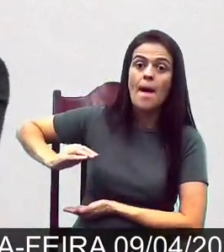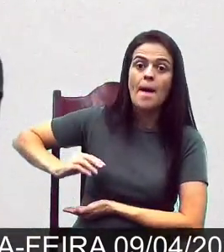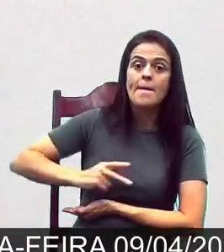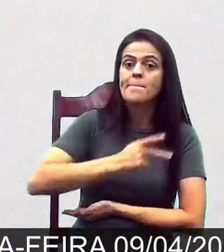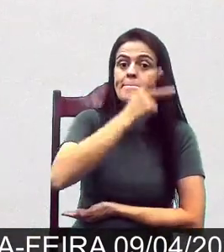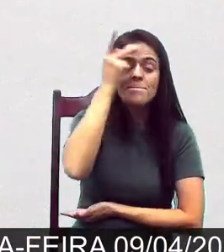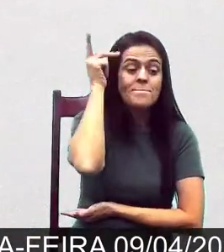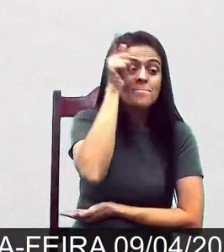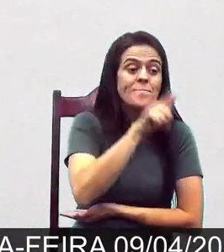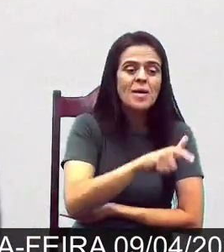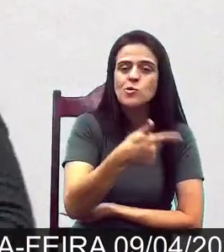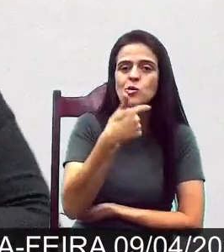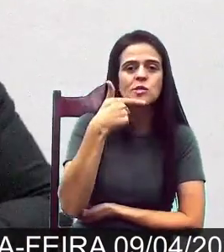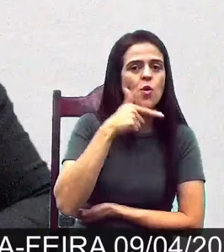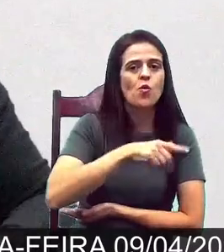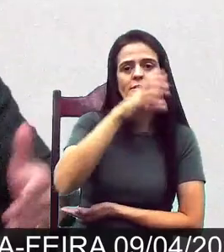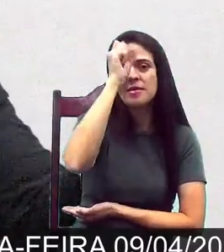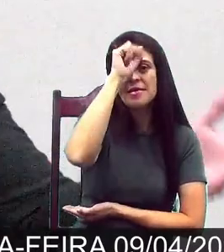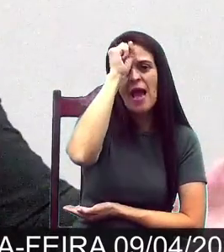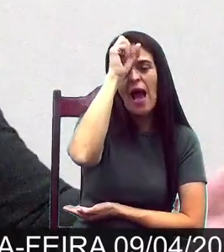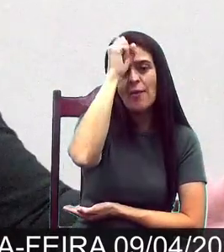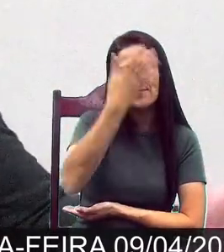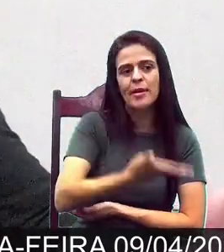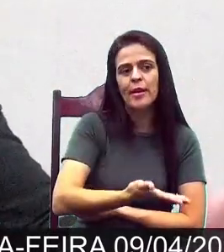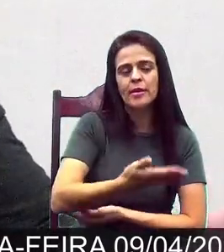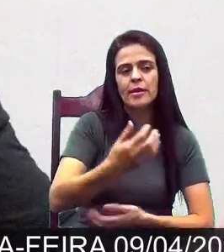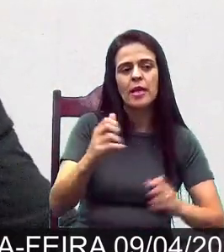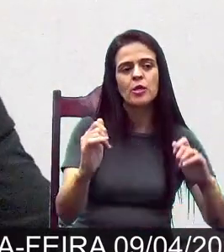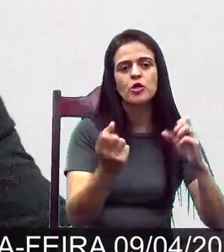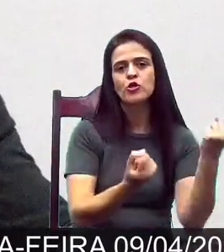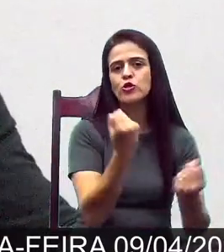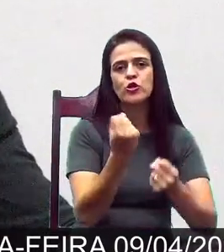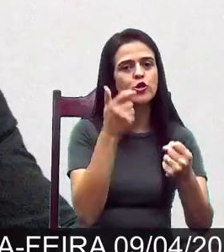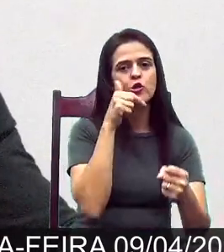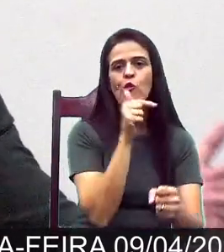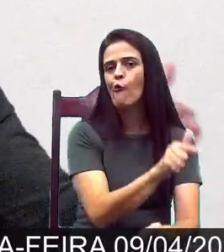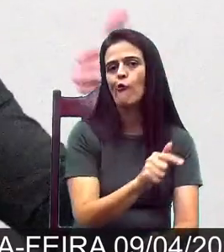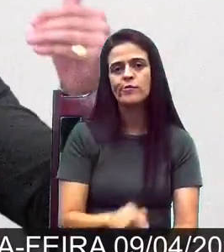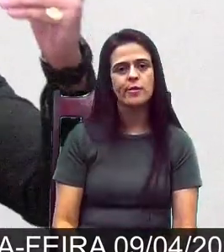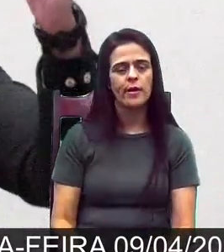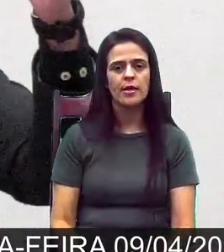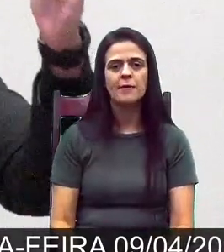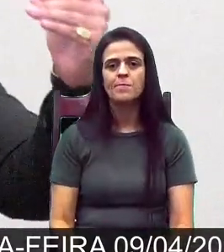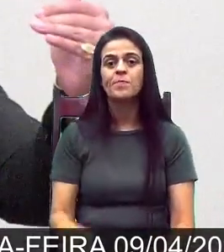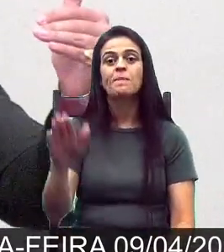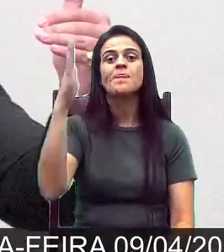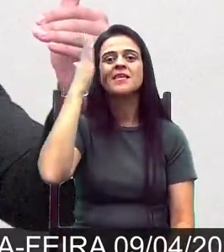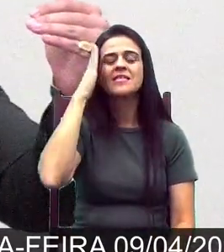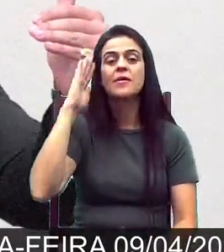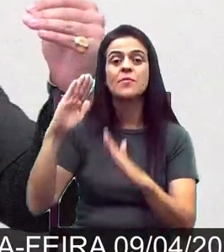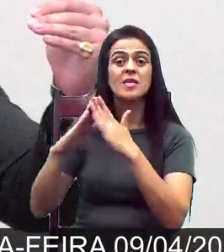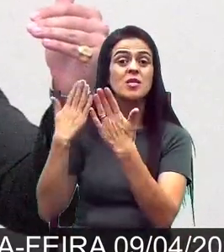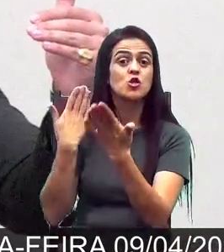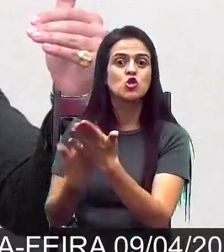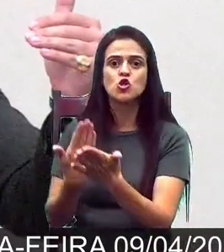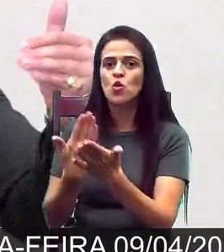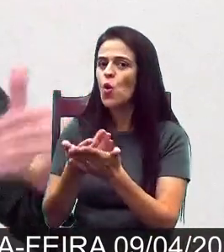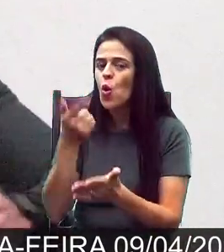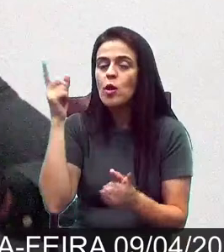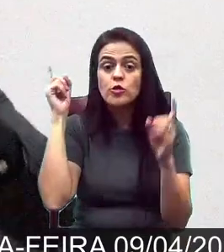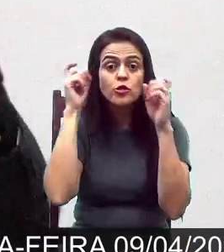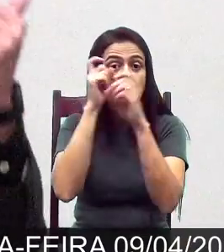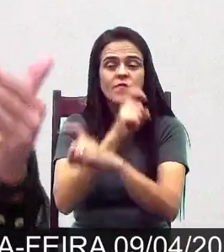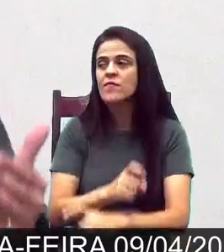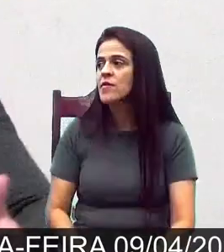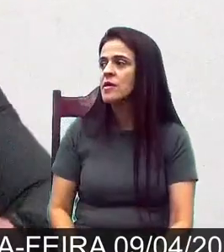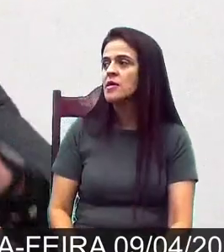educado para aprender a andar no trânsito, que deveria ter aprendido quando estava tirando carta. As escolas é um caos no horário de pico, Maciel. Os